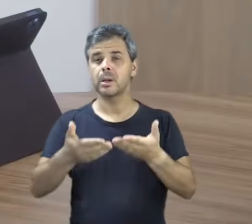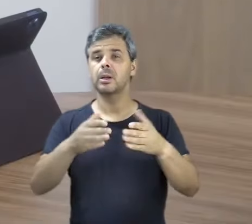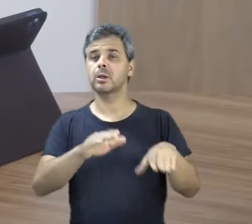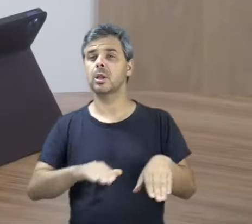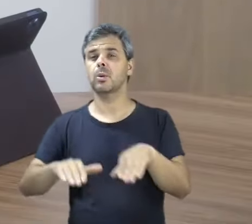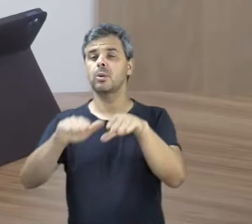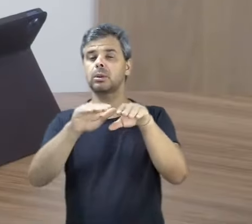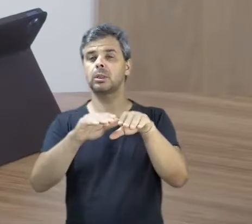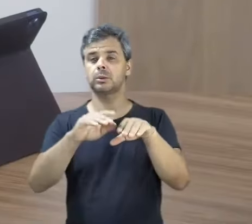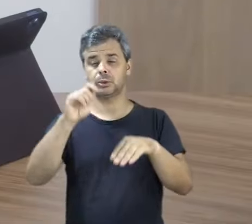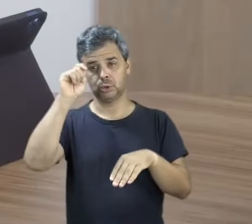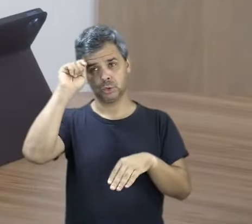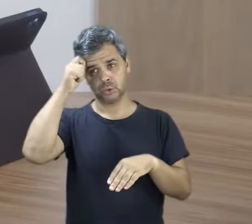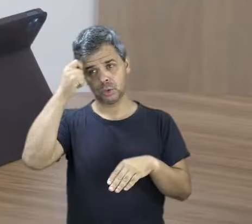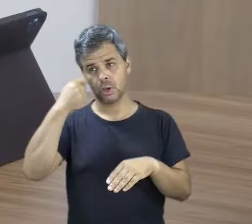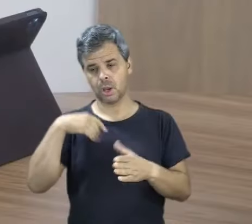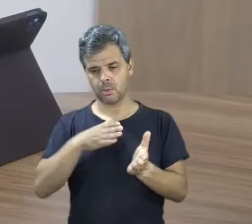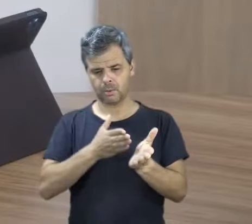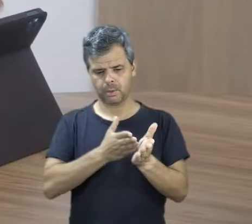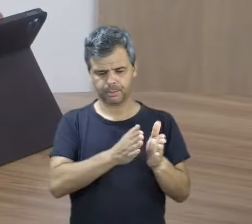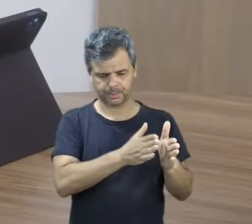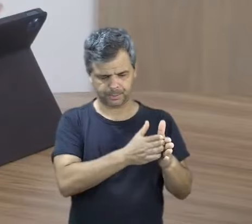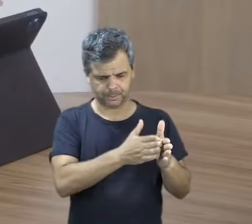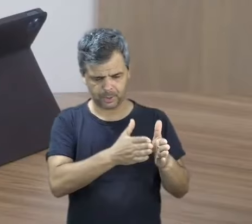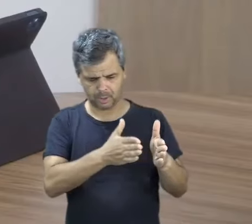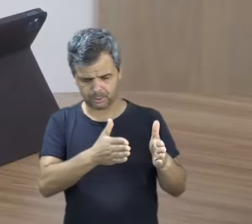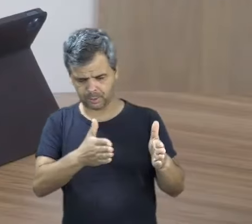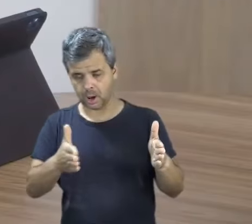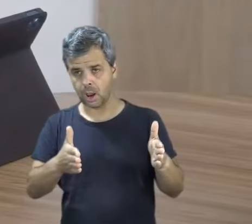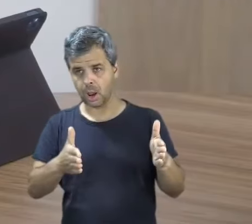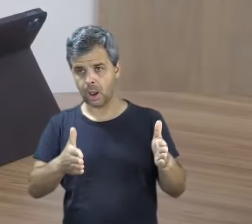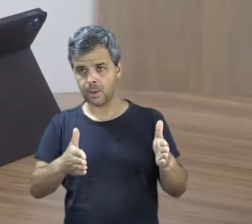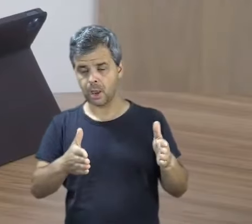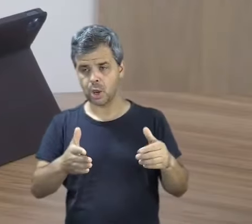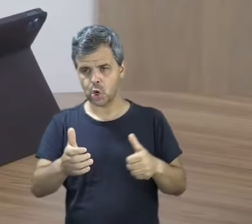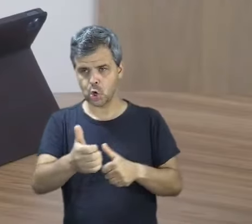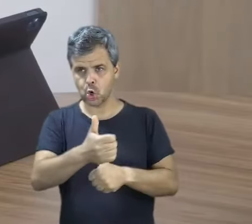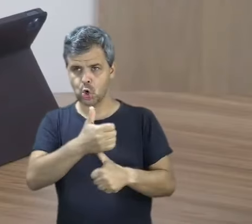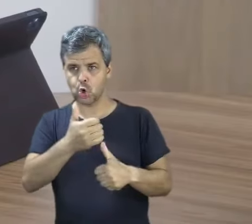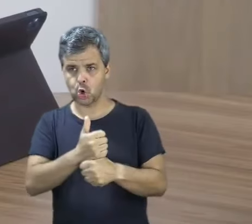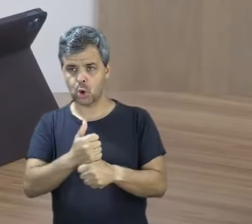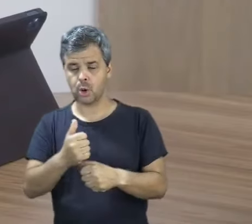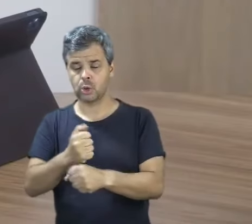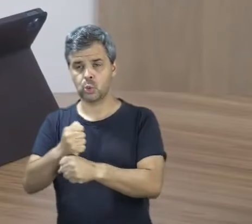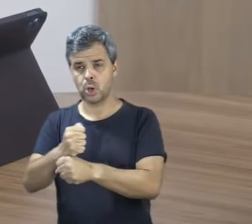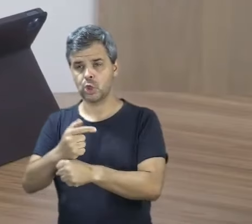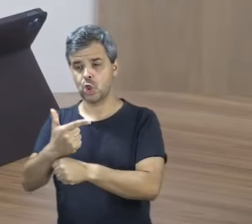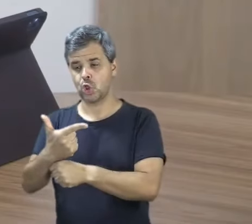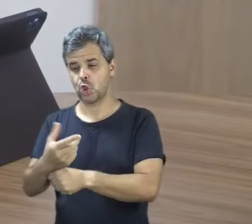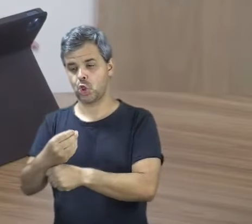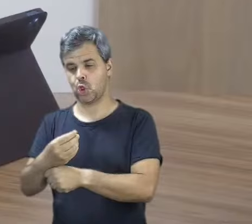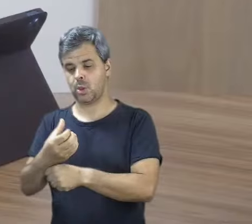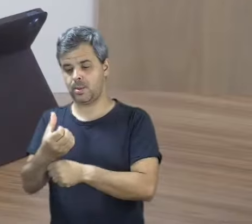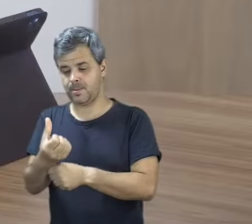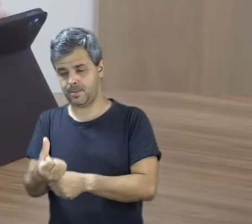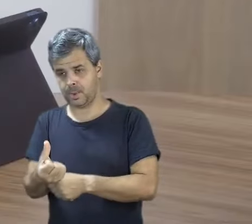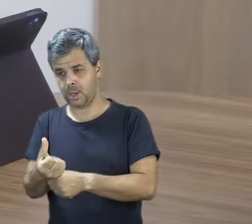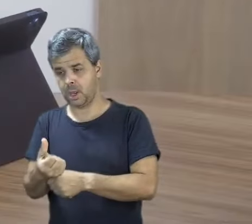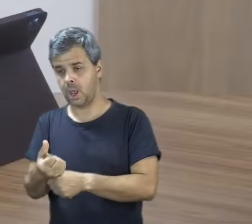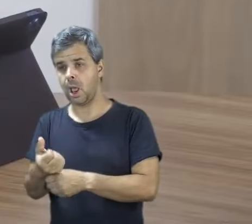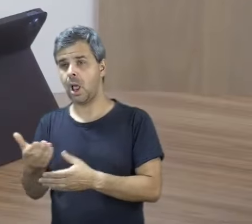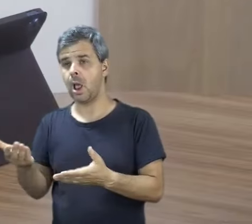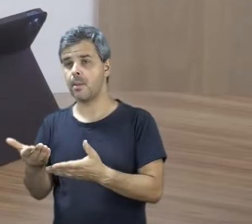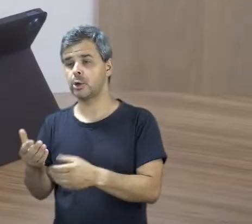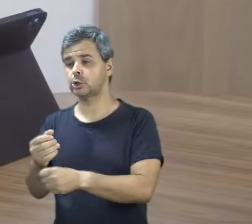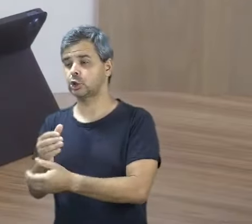Racial. E aí a gente vai para uma linha do tempo que perpassa aquele golpe de 2016. Claro, tá explicado, e a gente chega